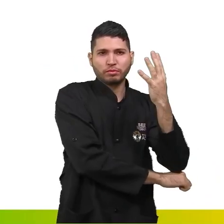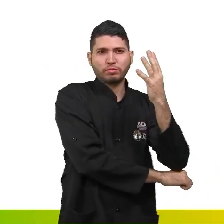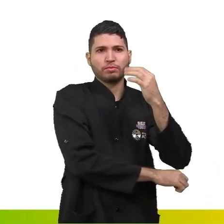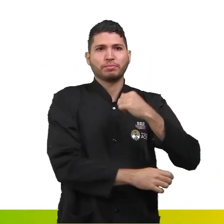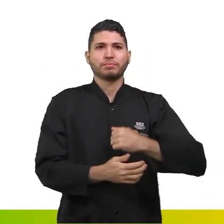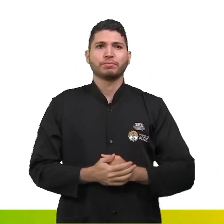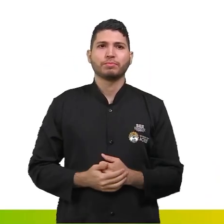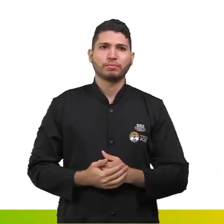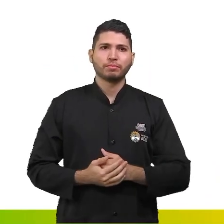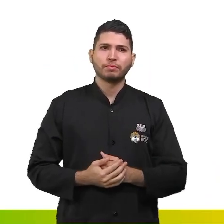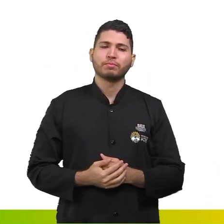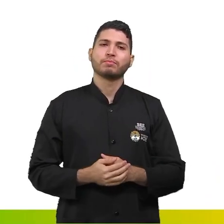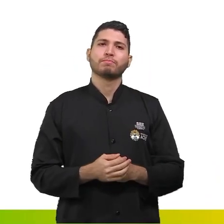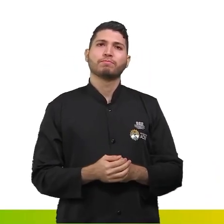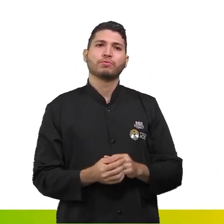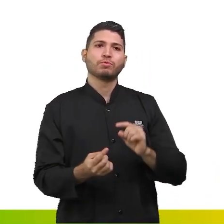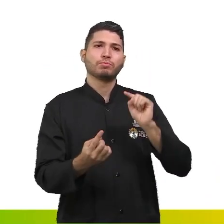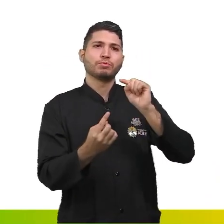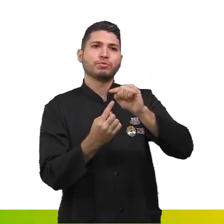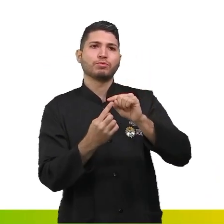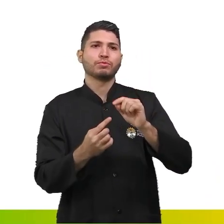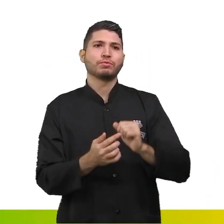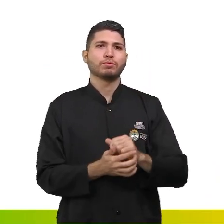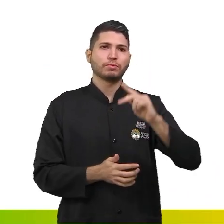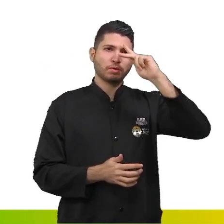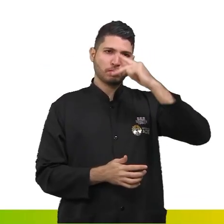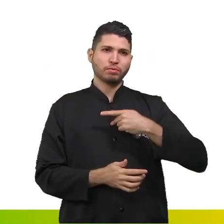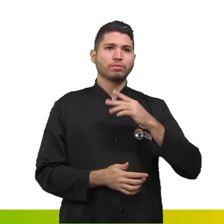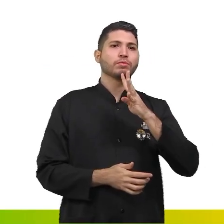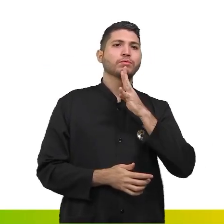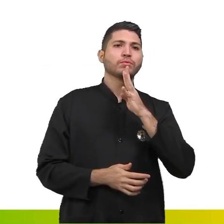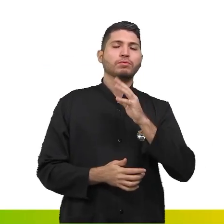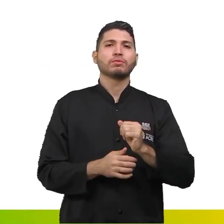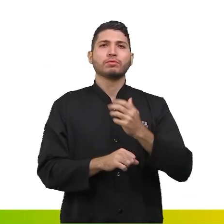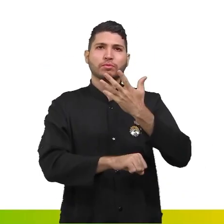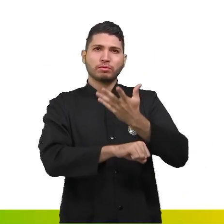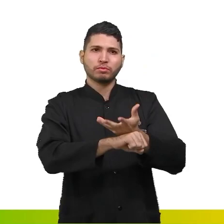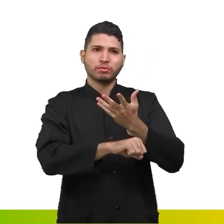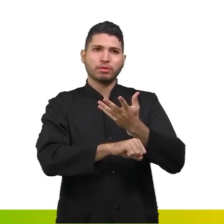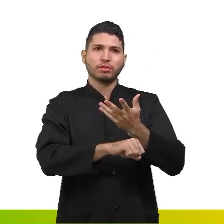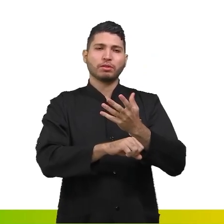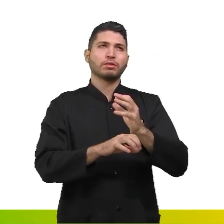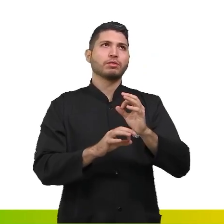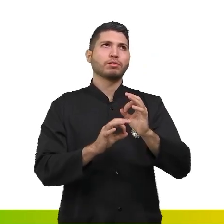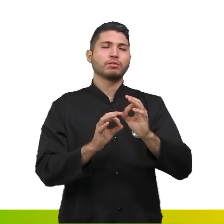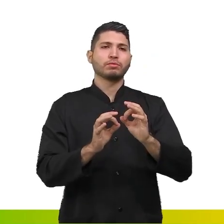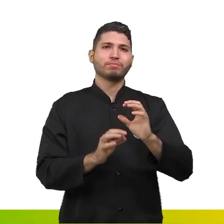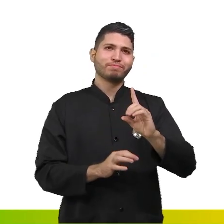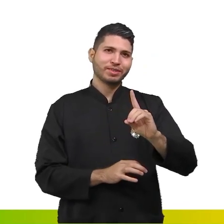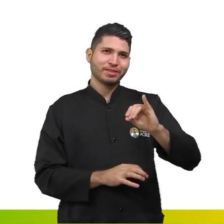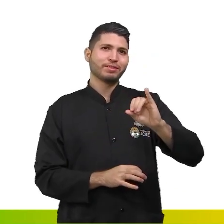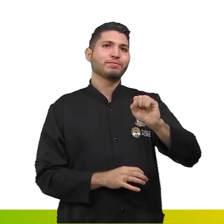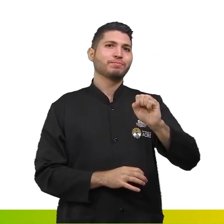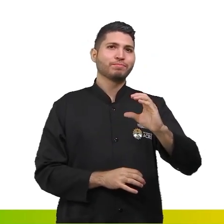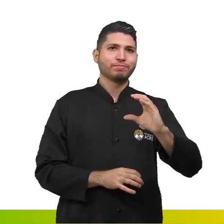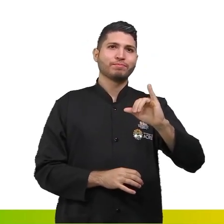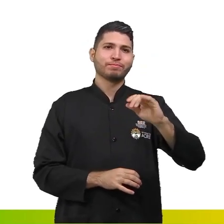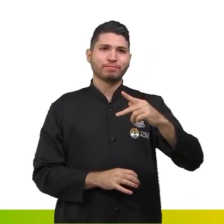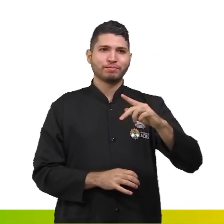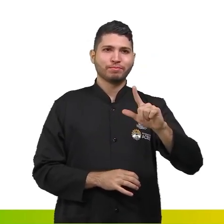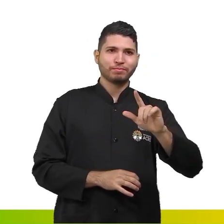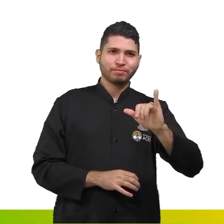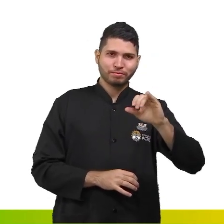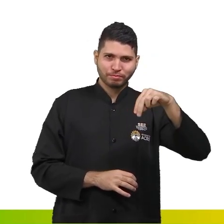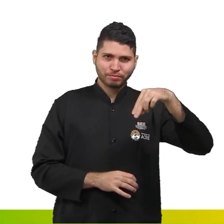o autoconhecimento e a disciplina. Então aí nós temos correntes como o budismo,